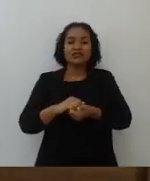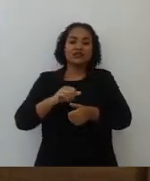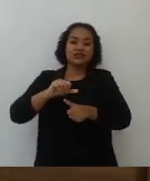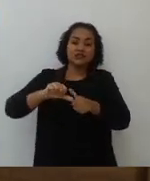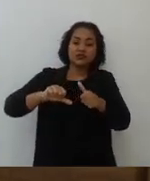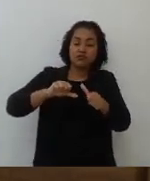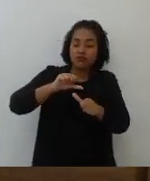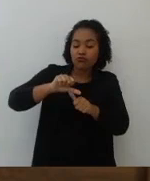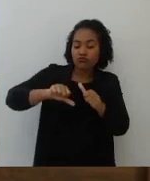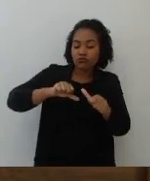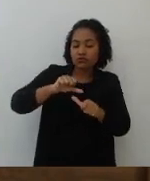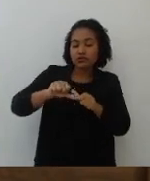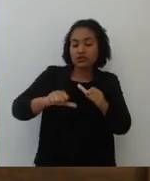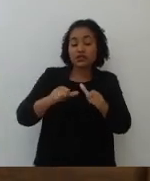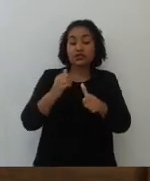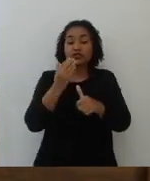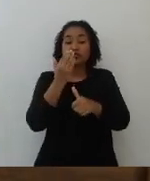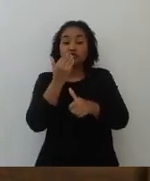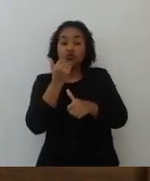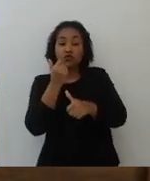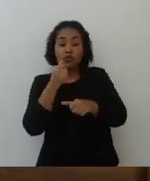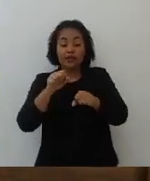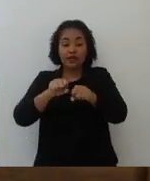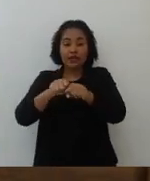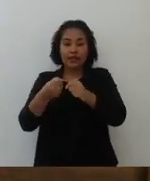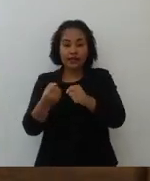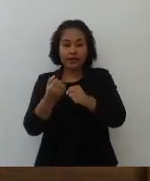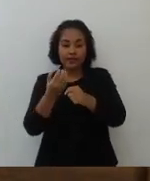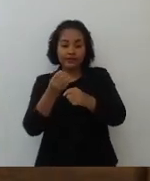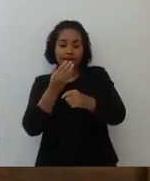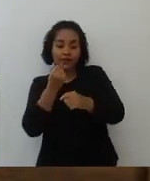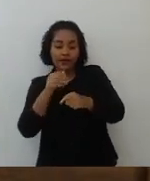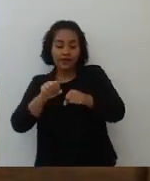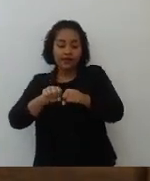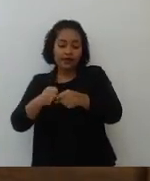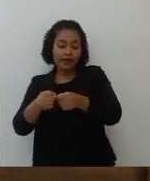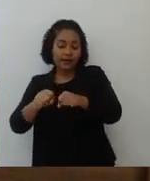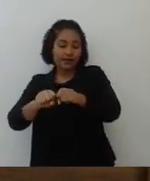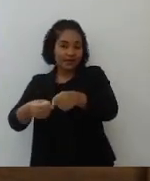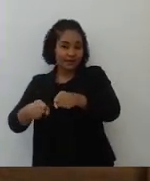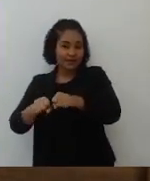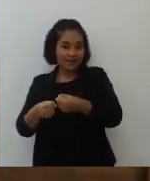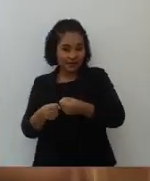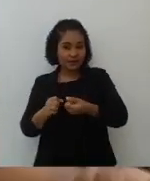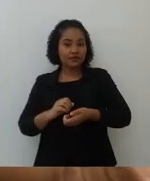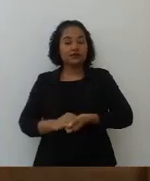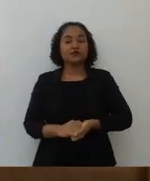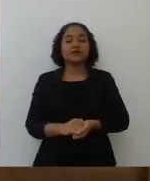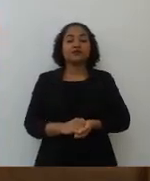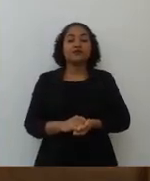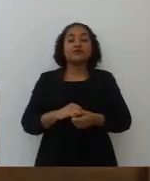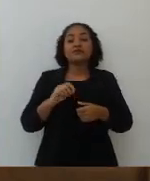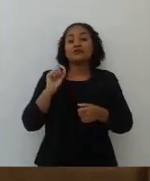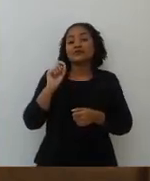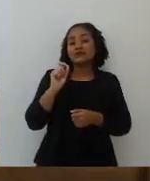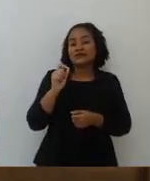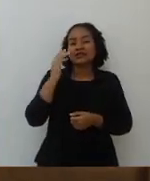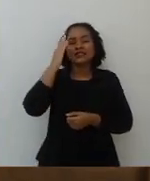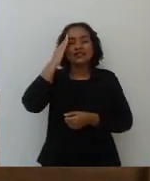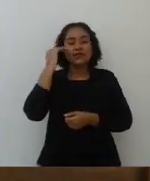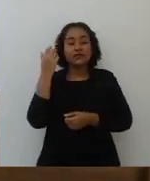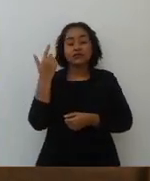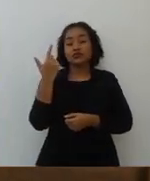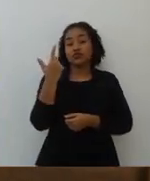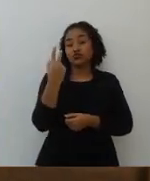digestão intracelular. Então, é a grande função dos lisossomos, é a digestão intracelular. Sabemos que ela tem